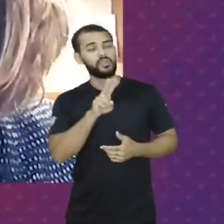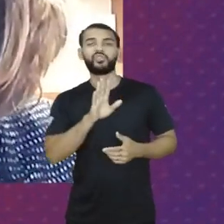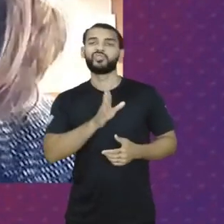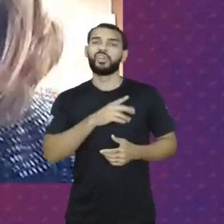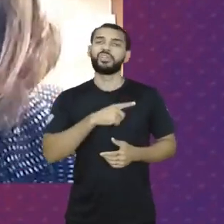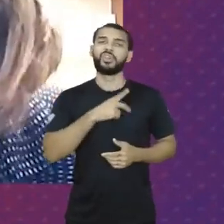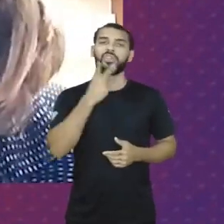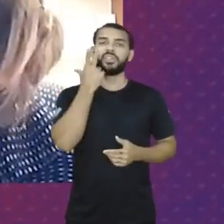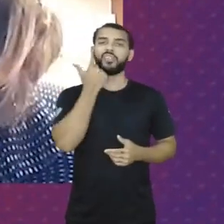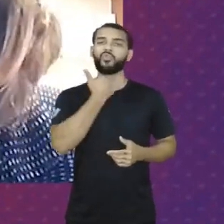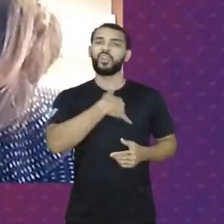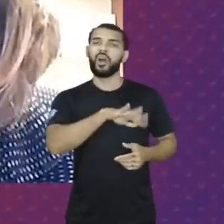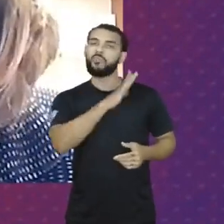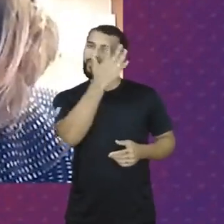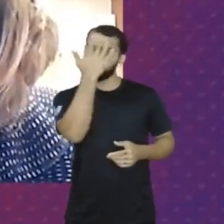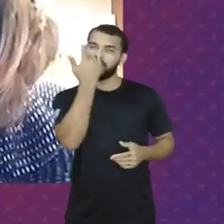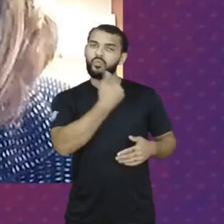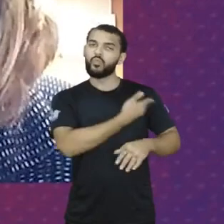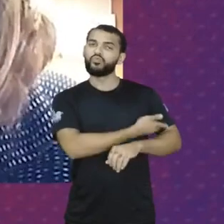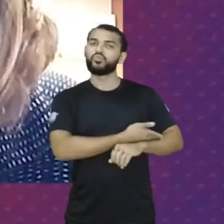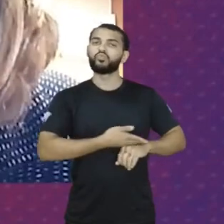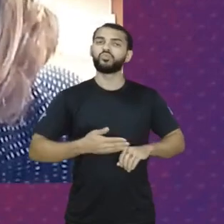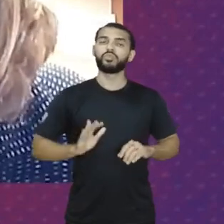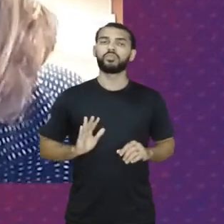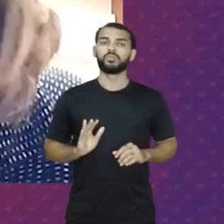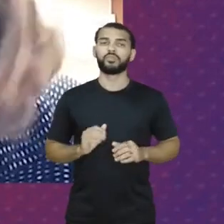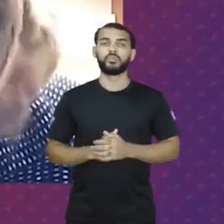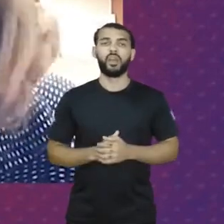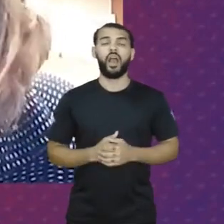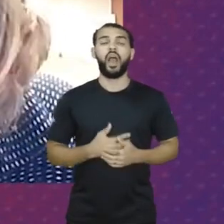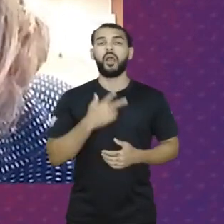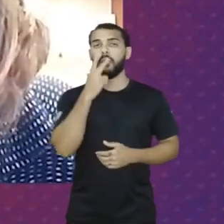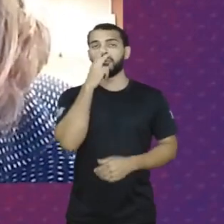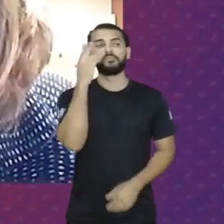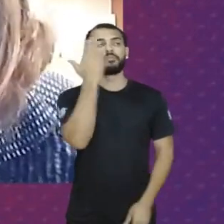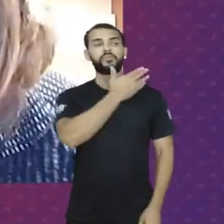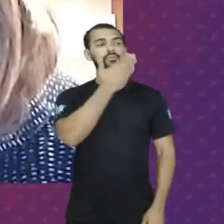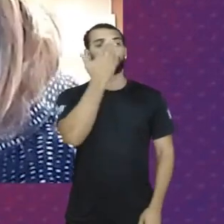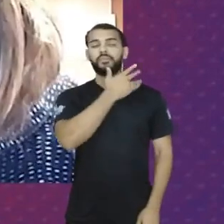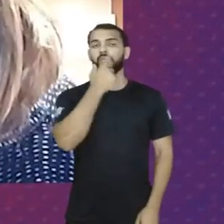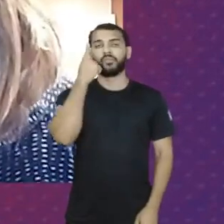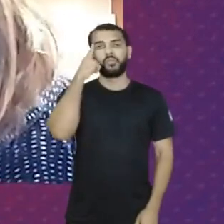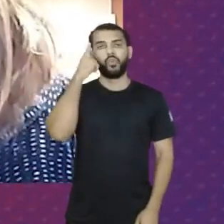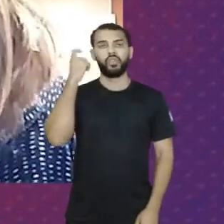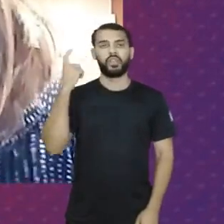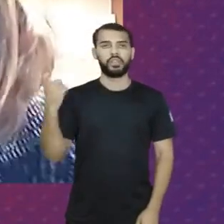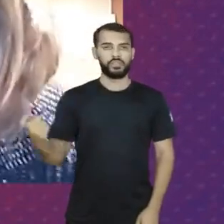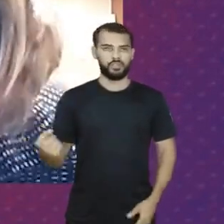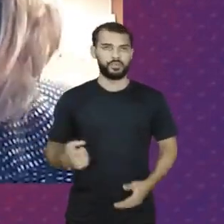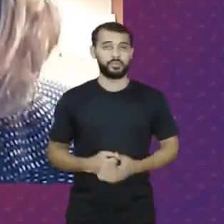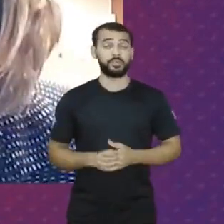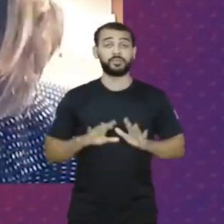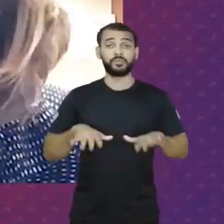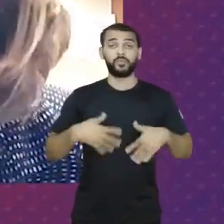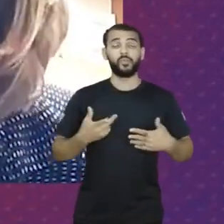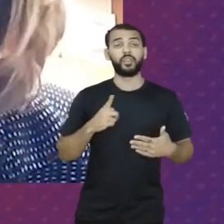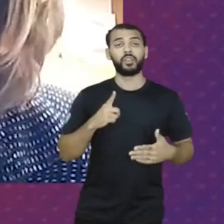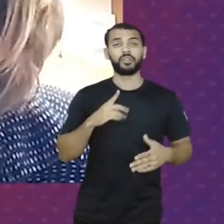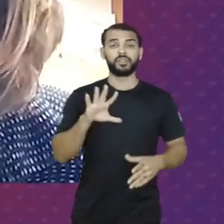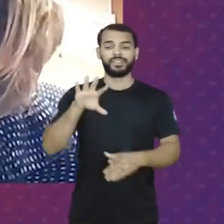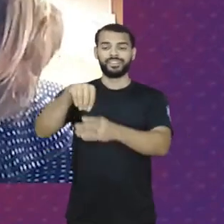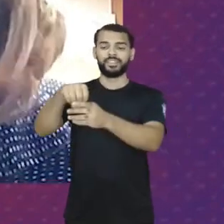naturalizadas. E quando a violência é naturalizada, ela não é percebida enquanto violência. Ela se entranha no